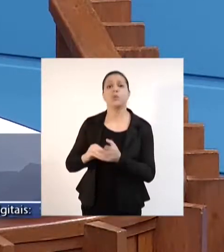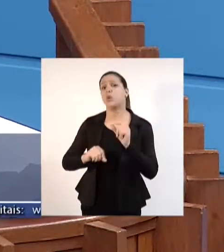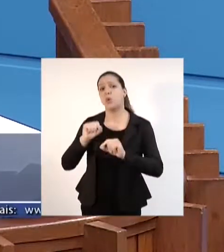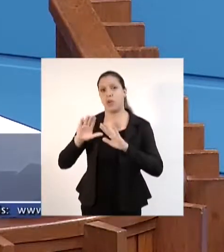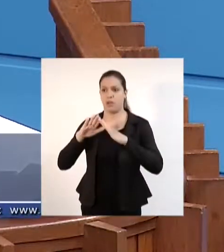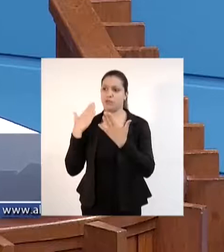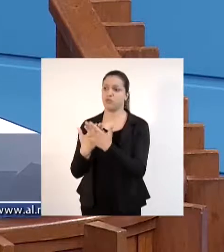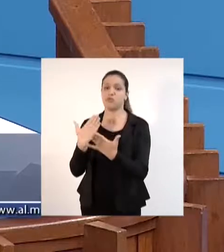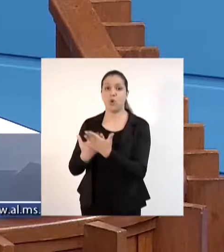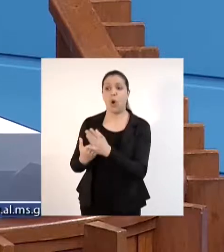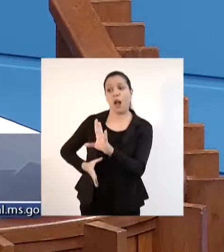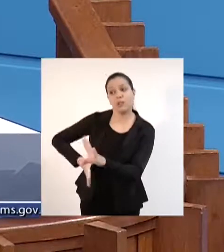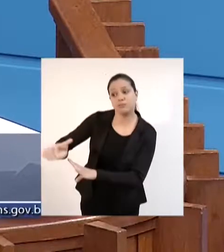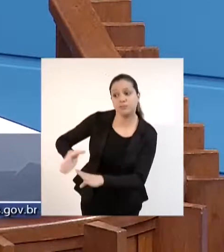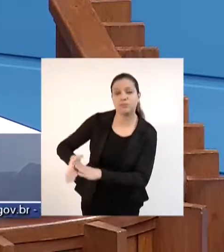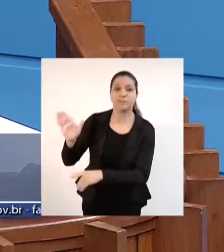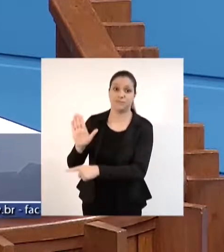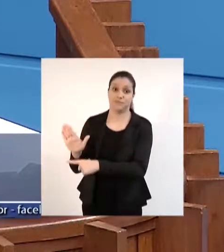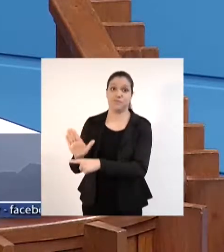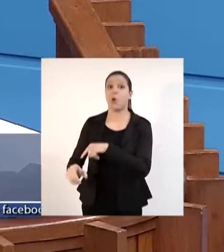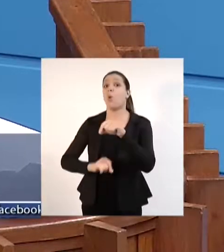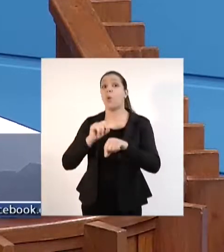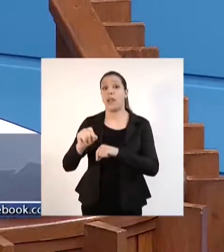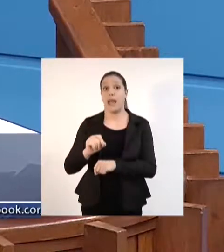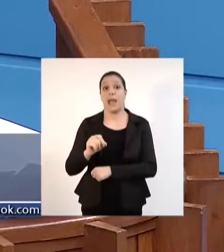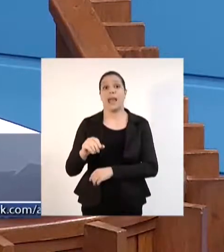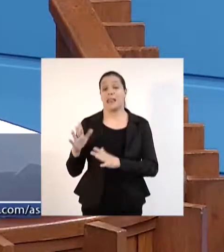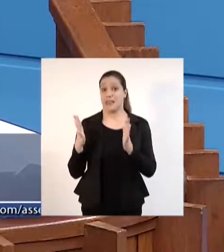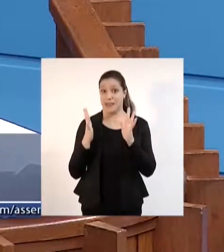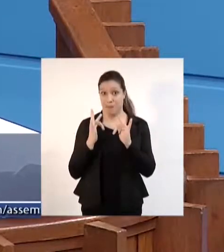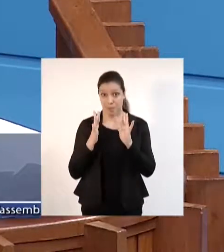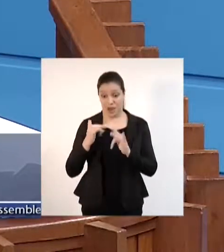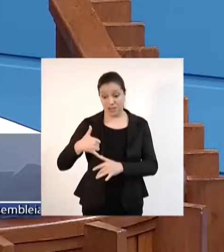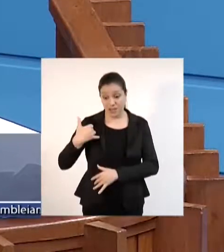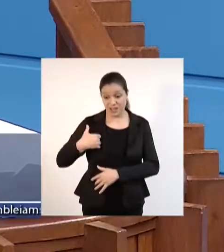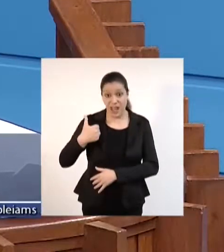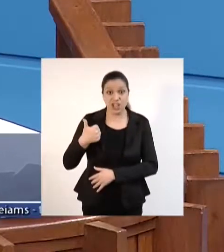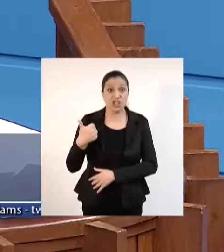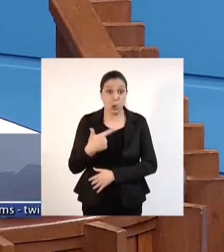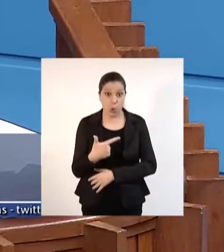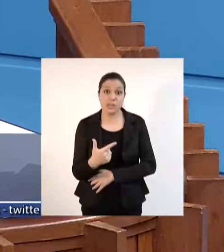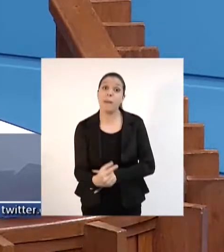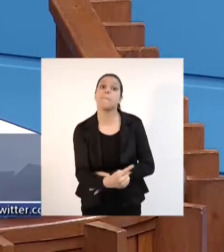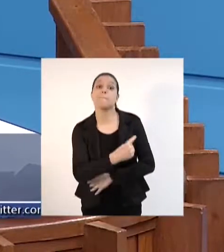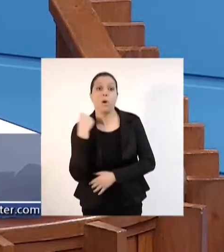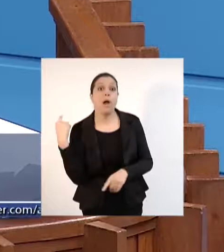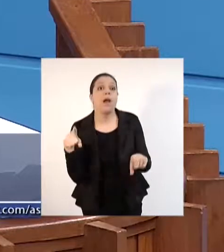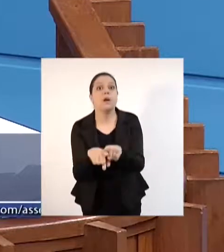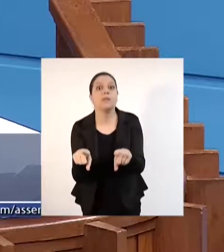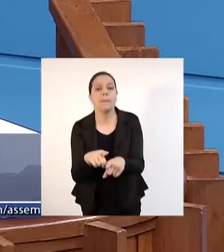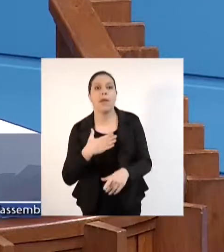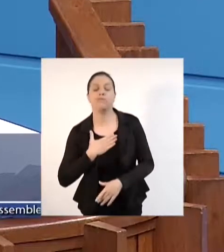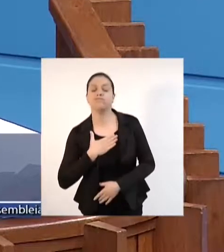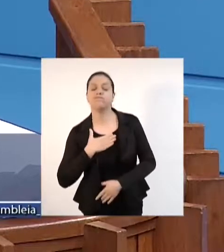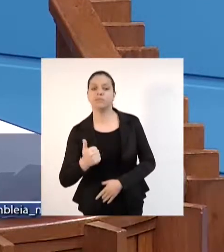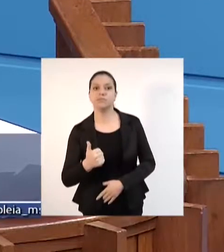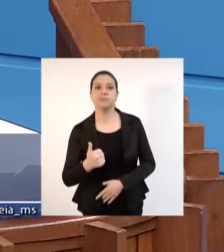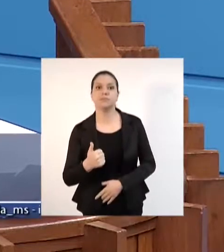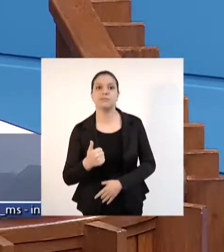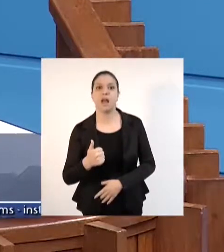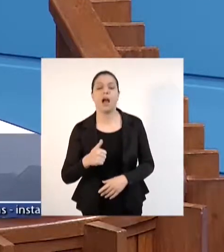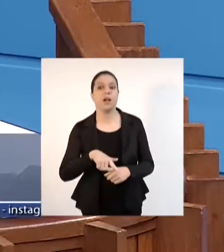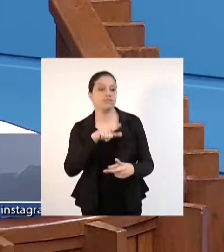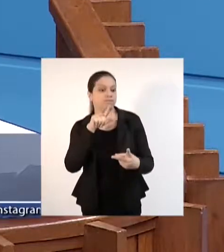mais. A morte da namorada de 12 anos, que também tirou a própria vida, parece ter sido o gatilho final para o que ocorreu no dia 28